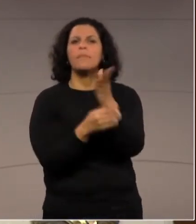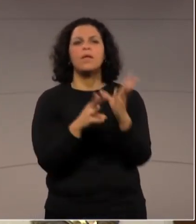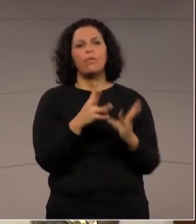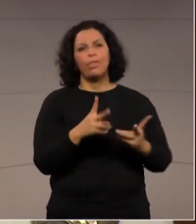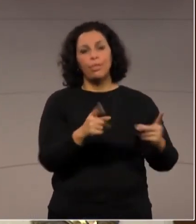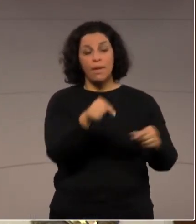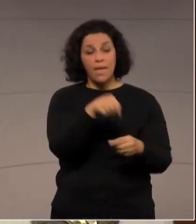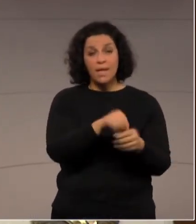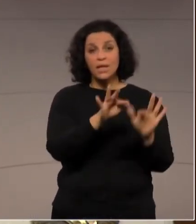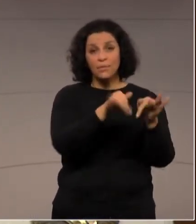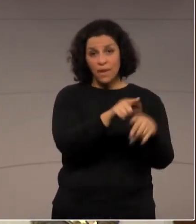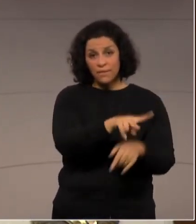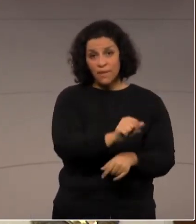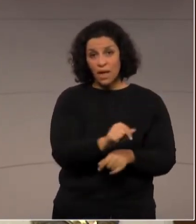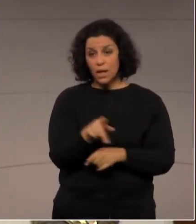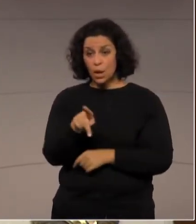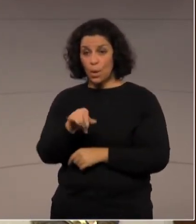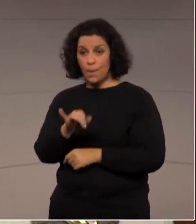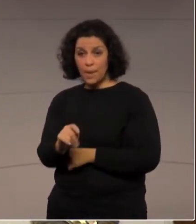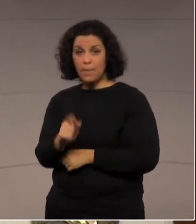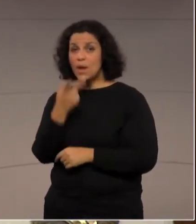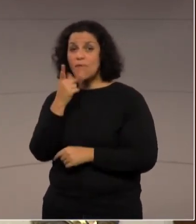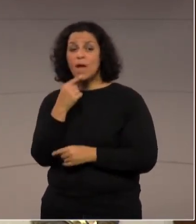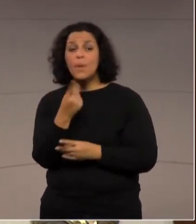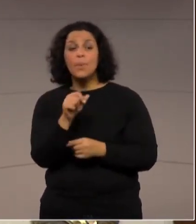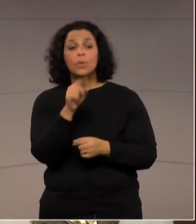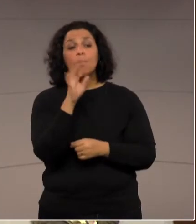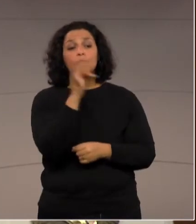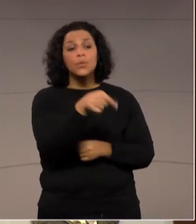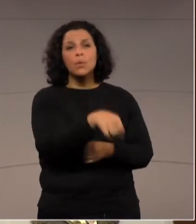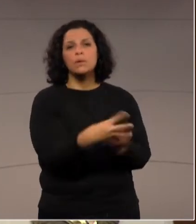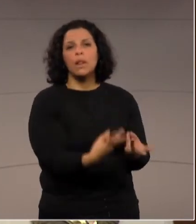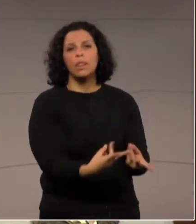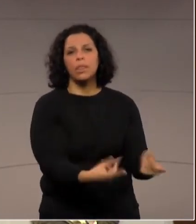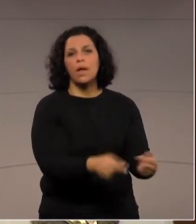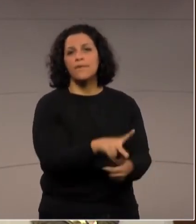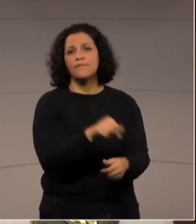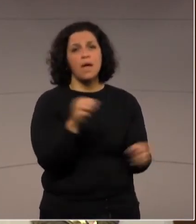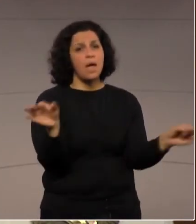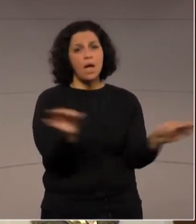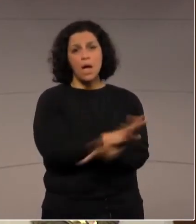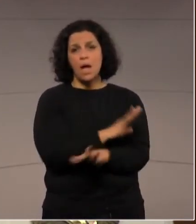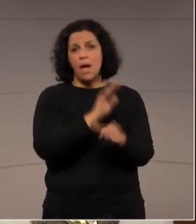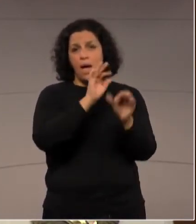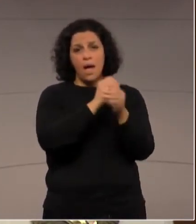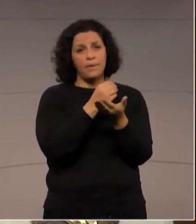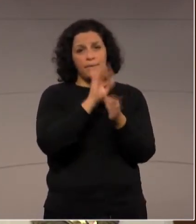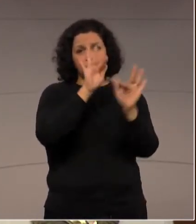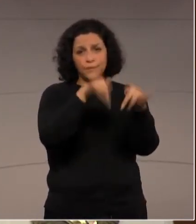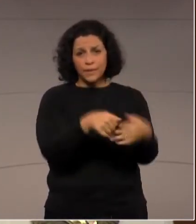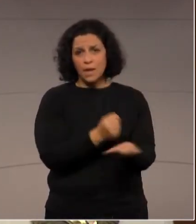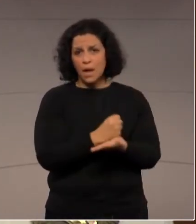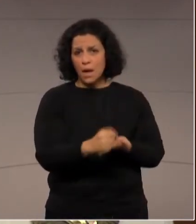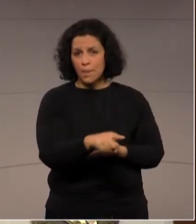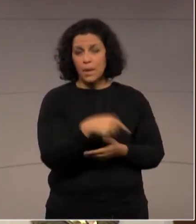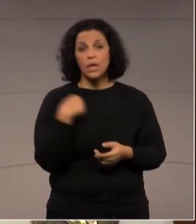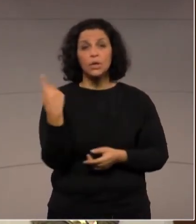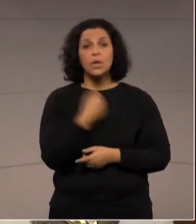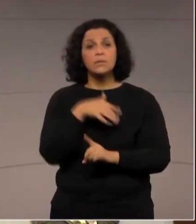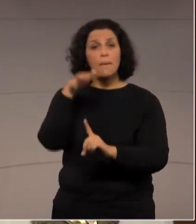finito ou seja o pib não calcula depreciação do estoque de minuto de petróleo e um estado como o paraná